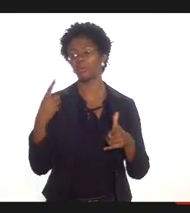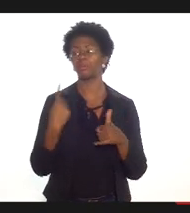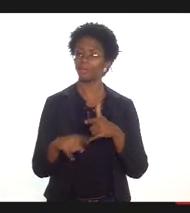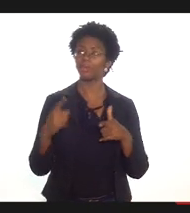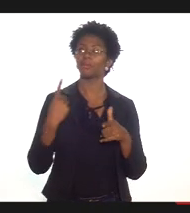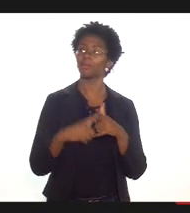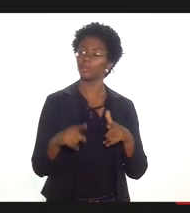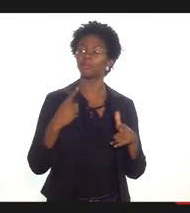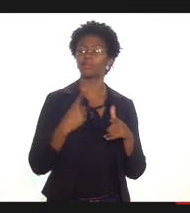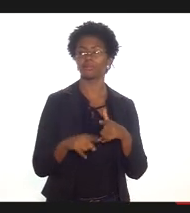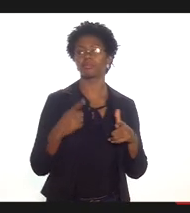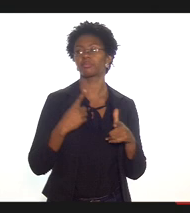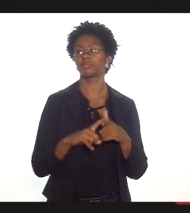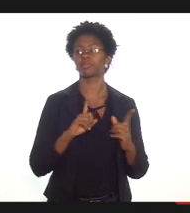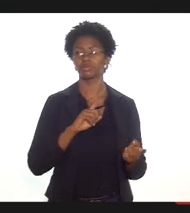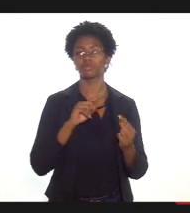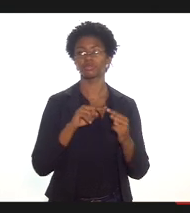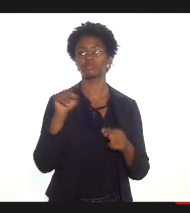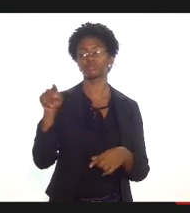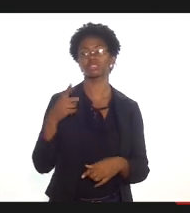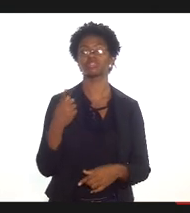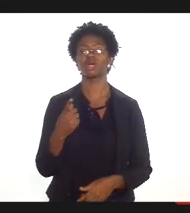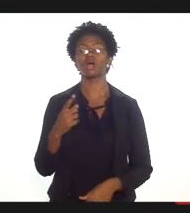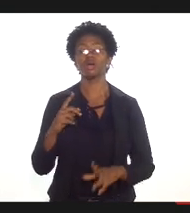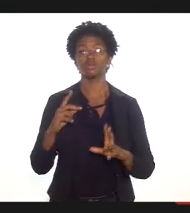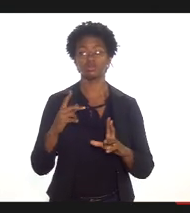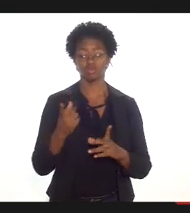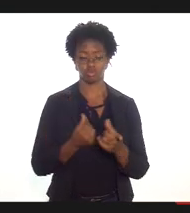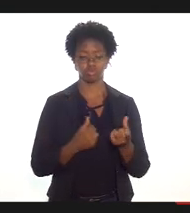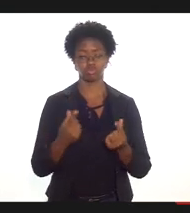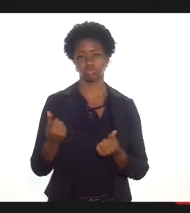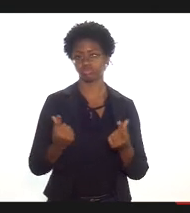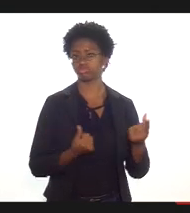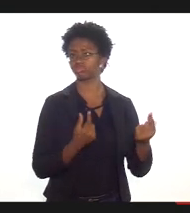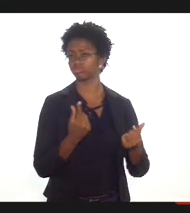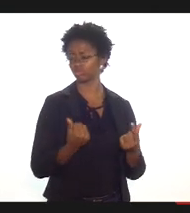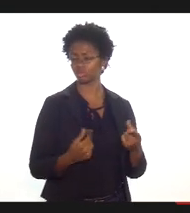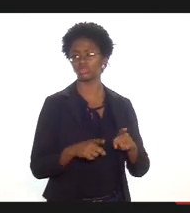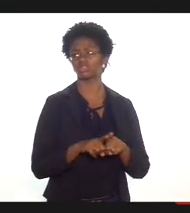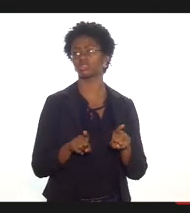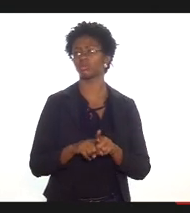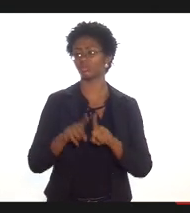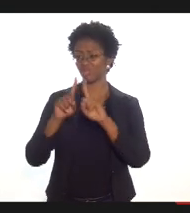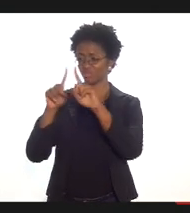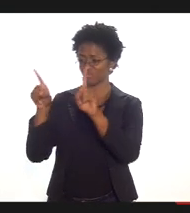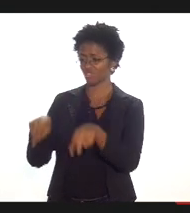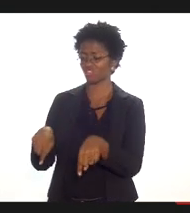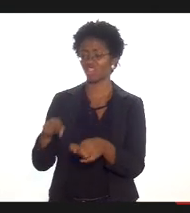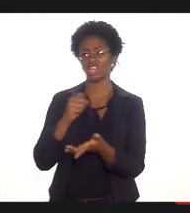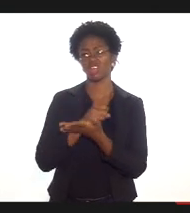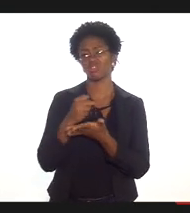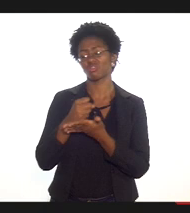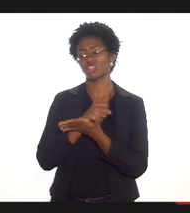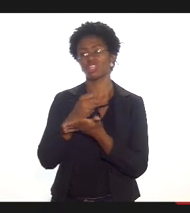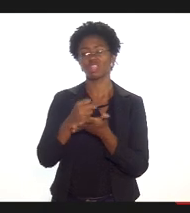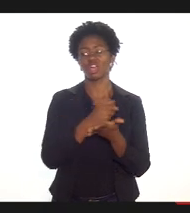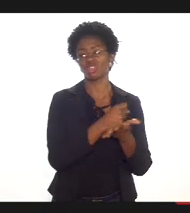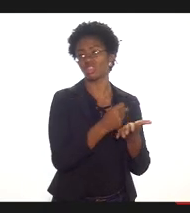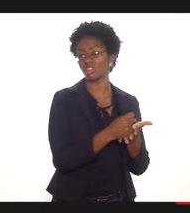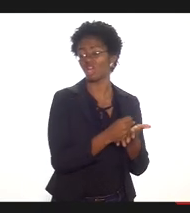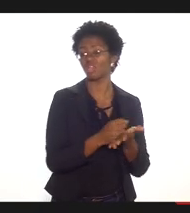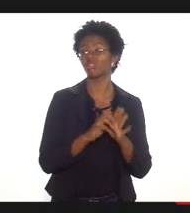problemas em relação aos recursos humanos dessa rede, porque são funcionários contratados e